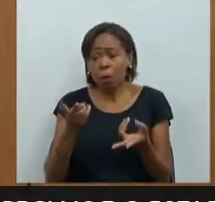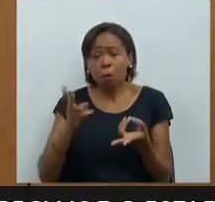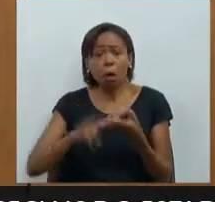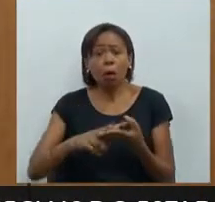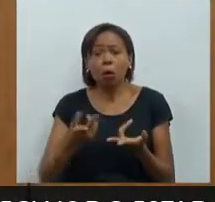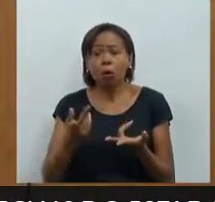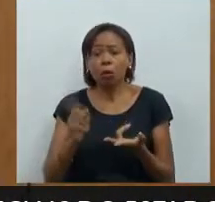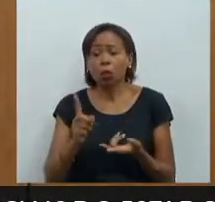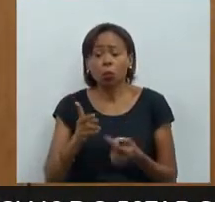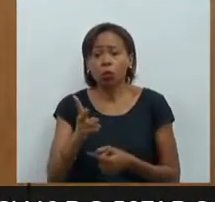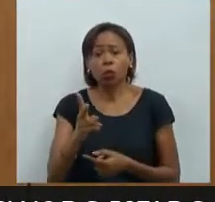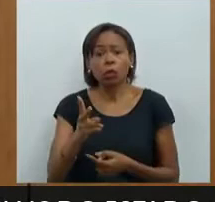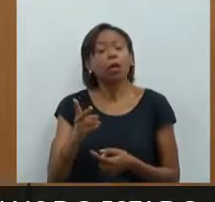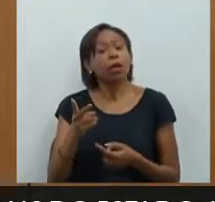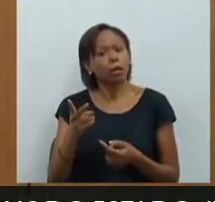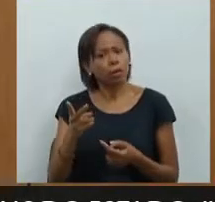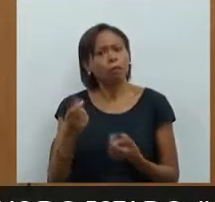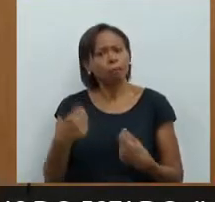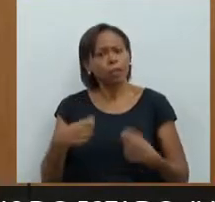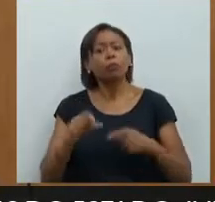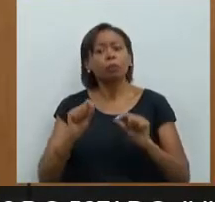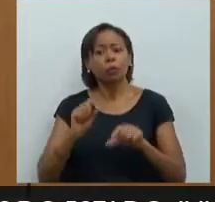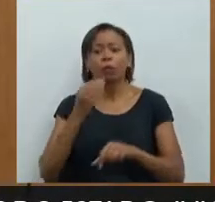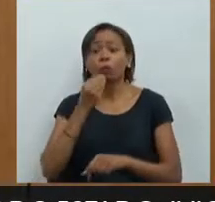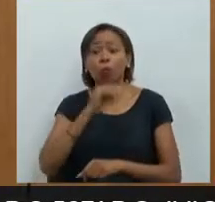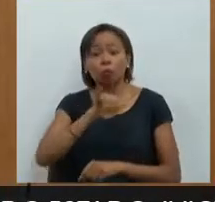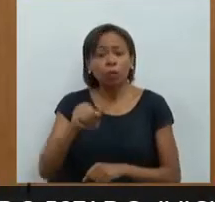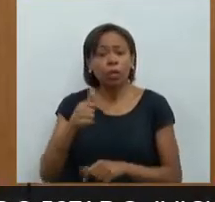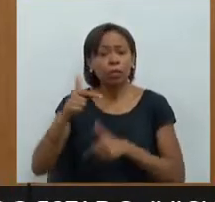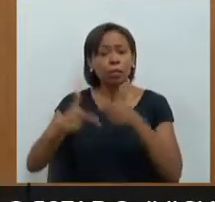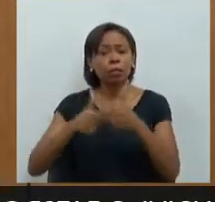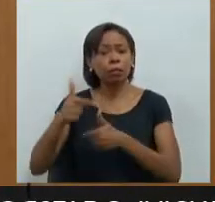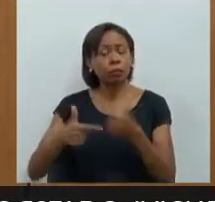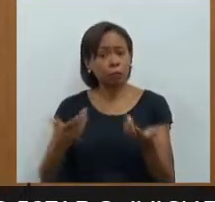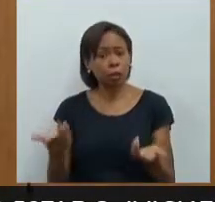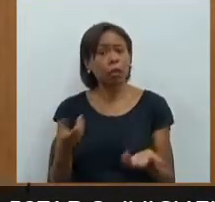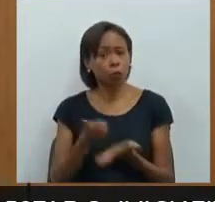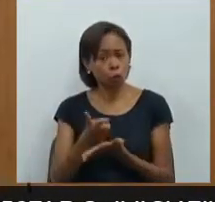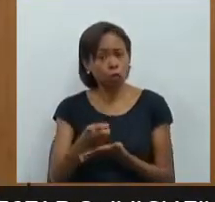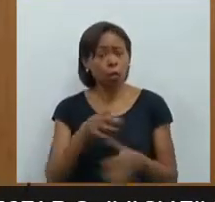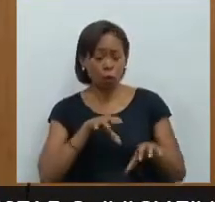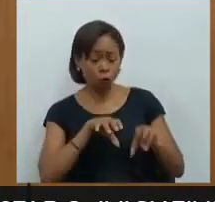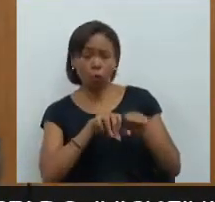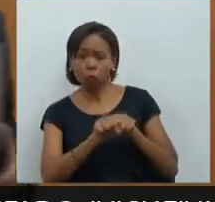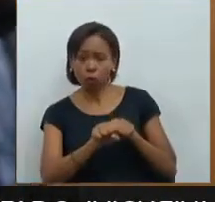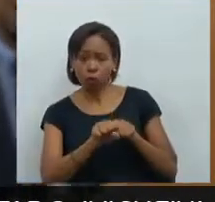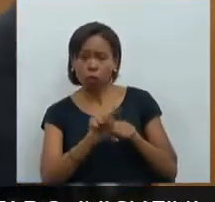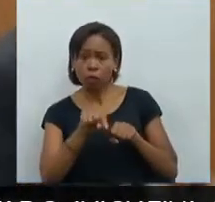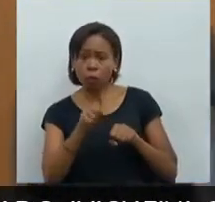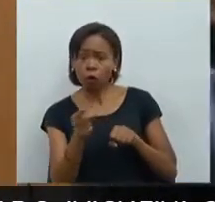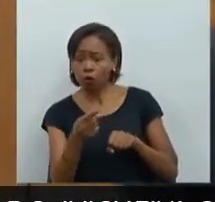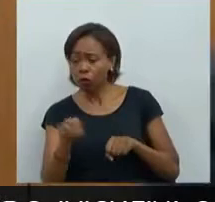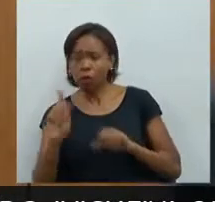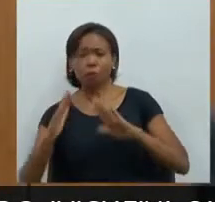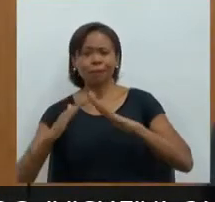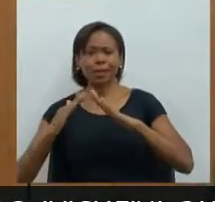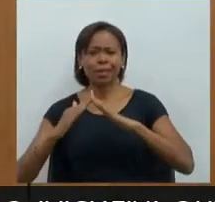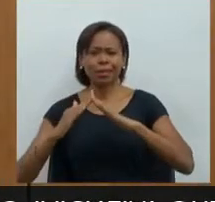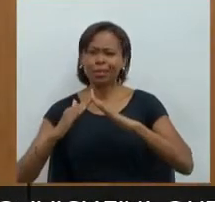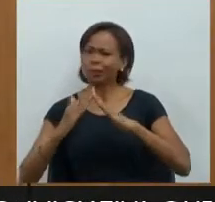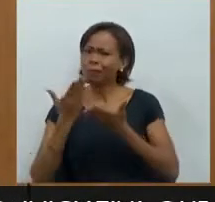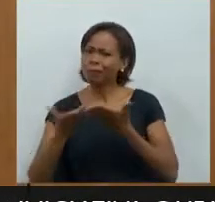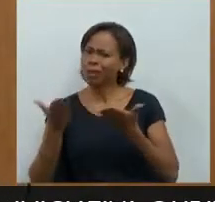pela escola, é a oportunidade do trabalho. Ele vai para casa e ele se perde tudo aquilo que ele conseguiu na escola, vai se